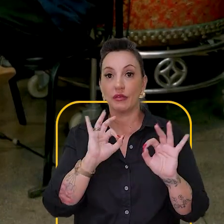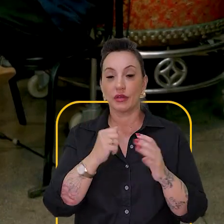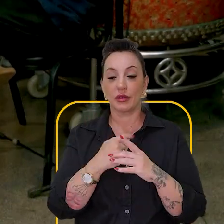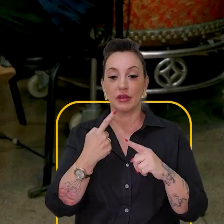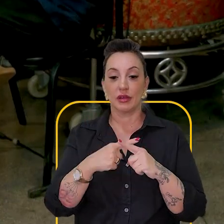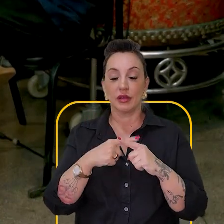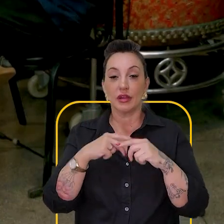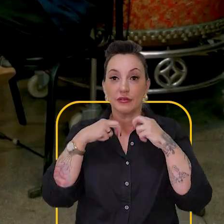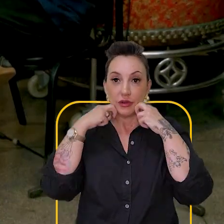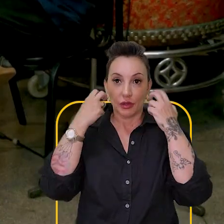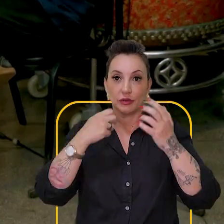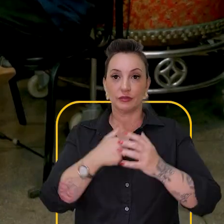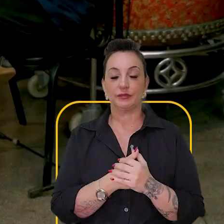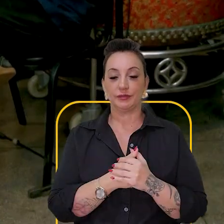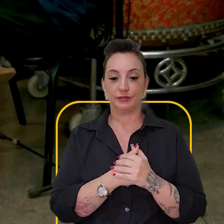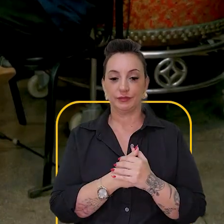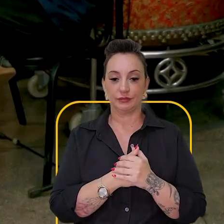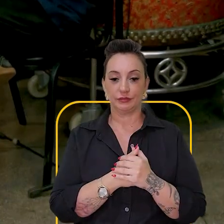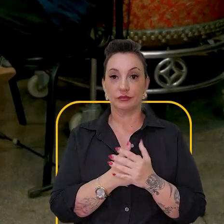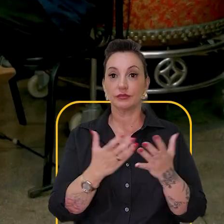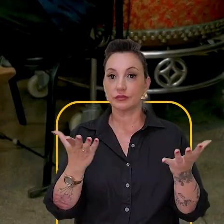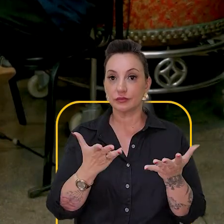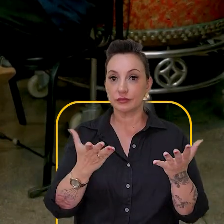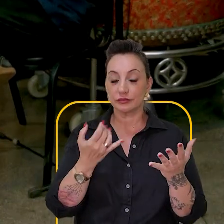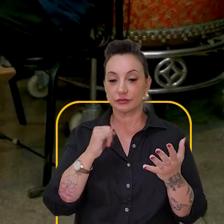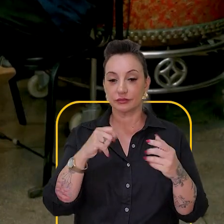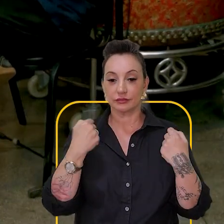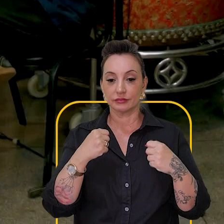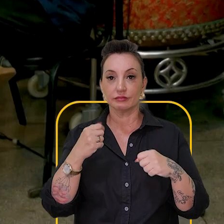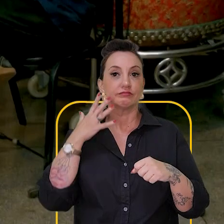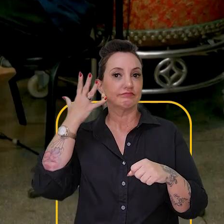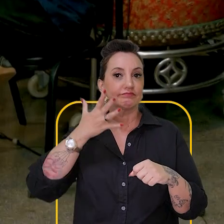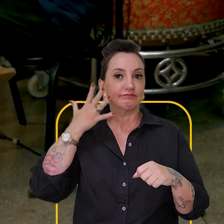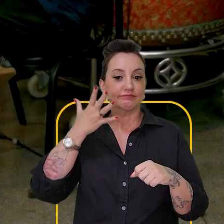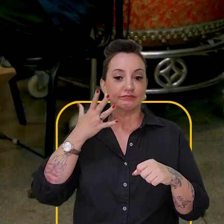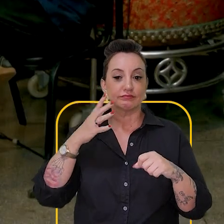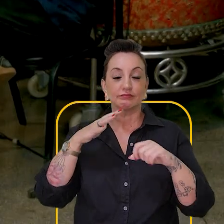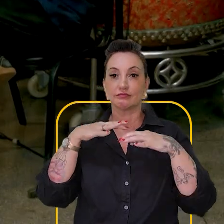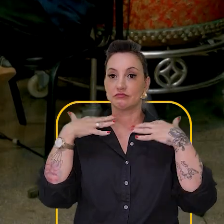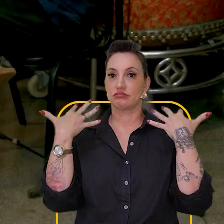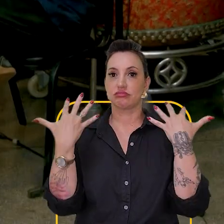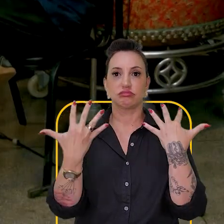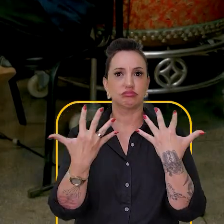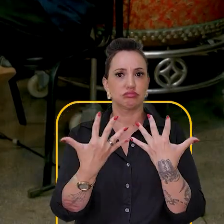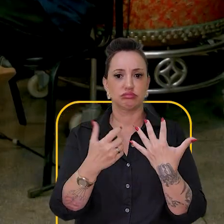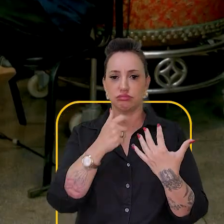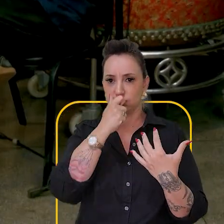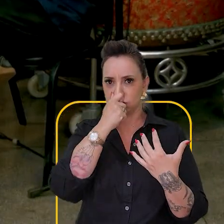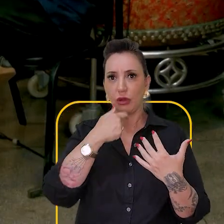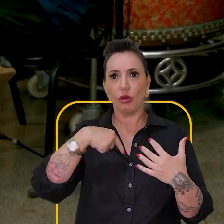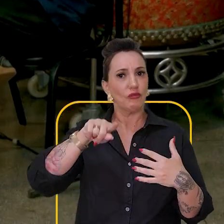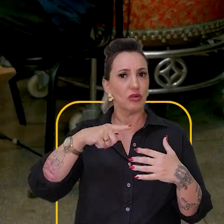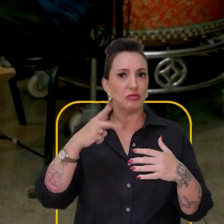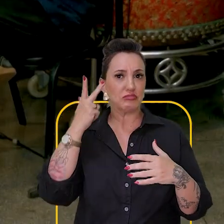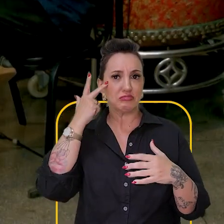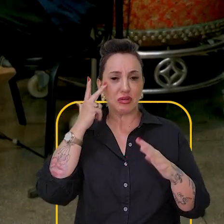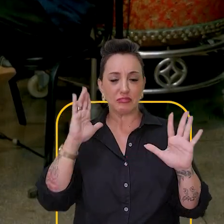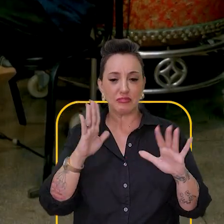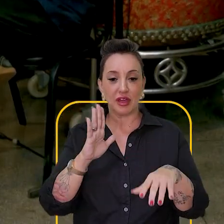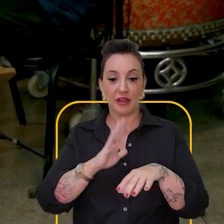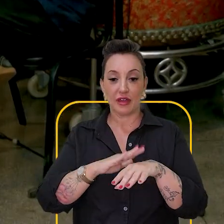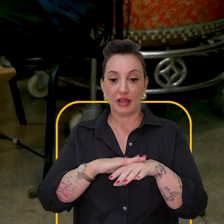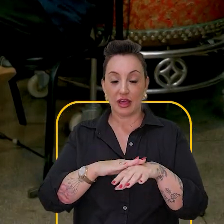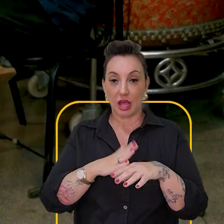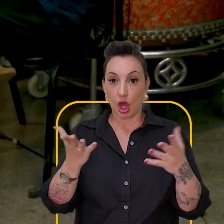porque eu era muito envergonhado hoje Se eu precisar dar uma palestra no Maracanã lotado de gente eu vou de boa